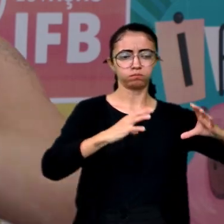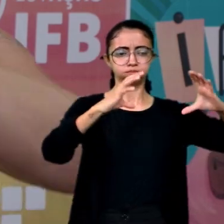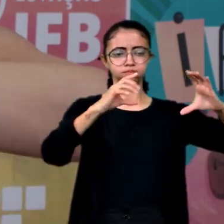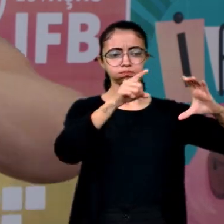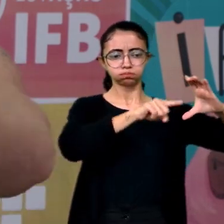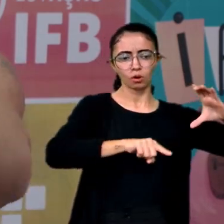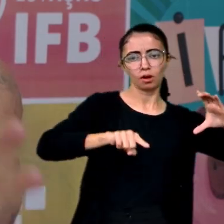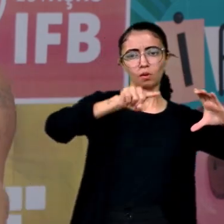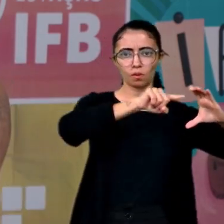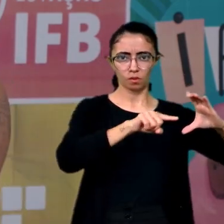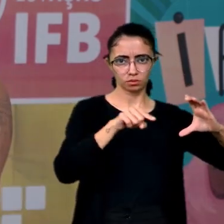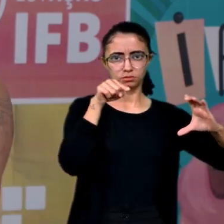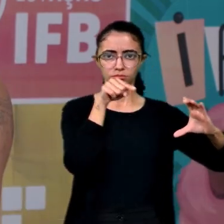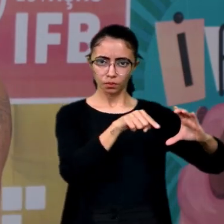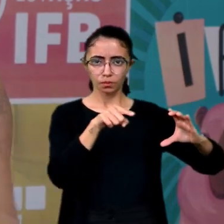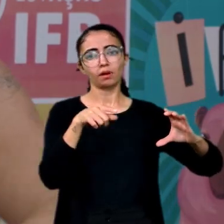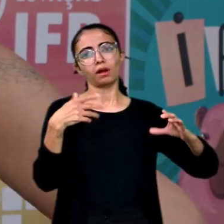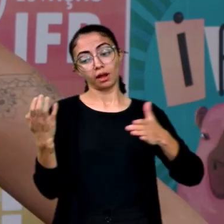Então, começa antes.